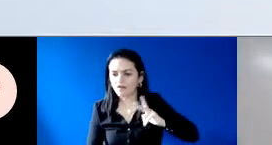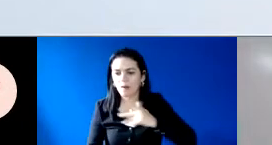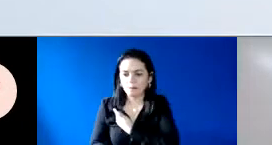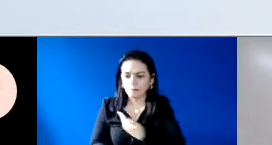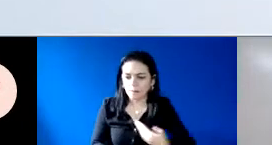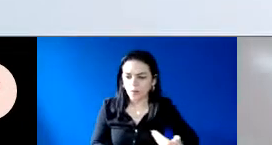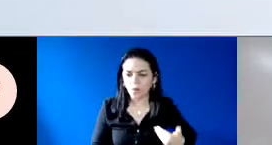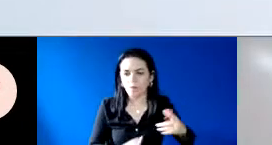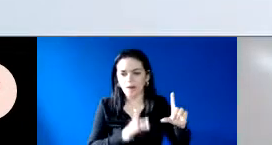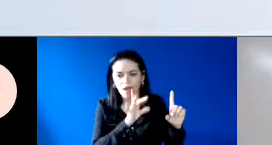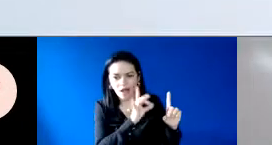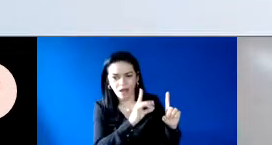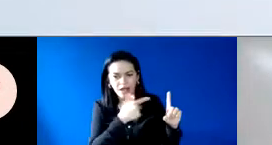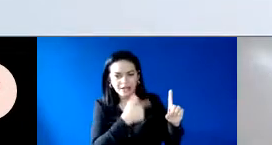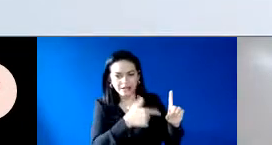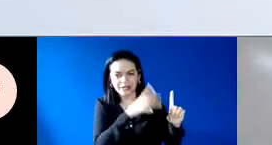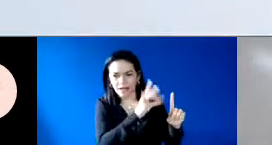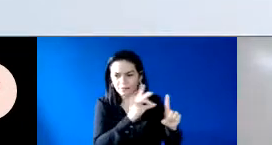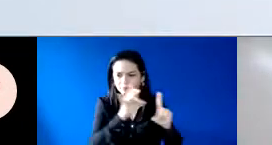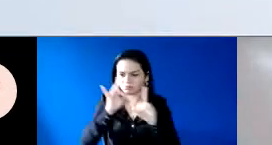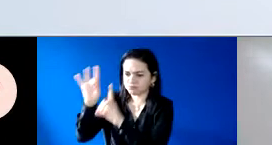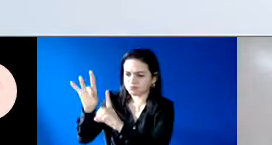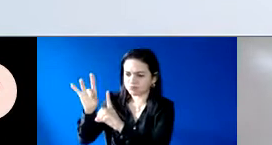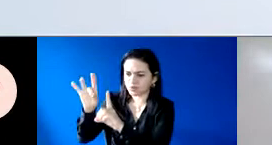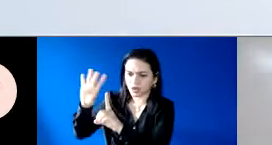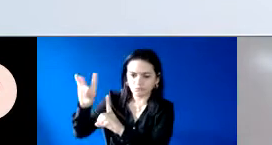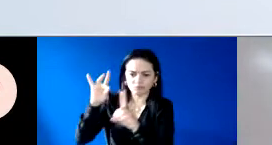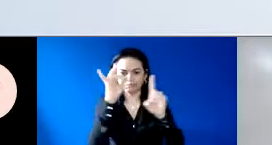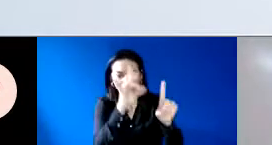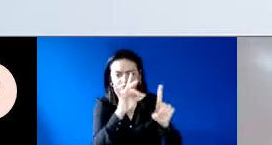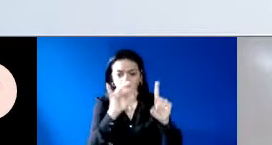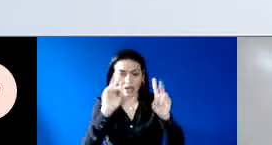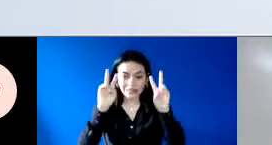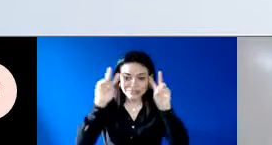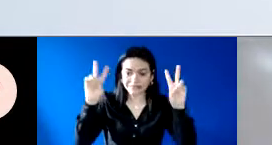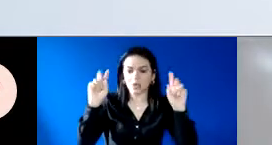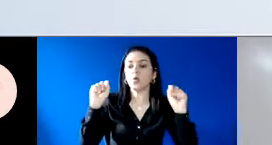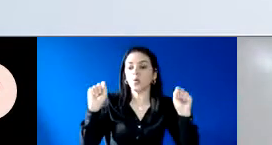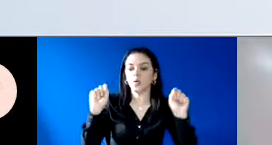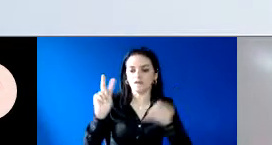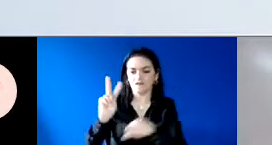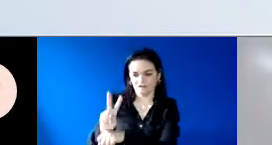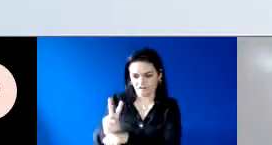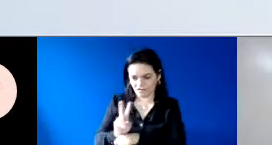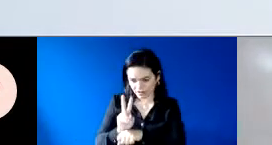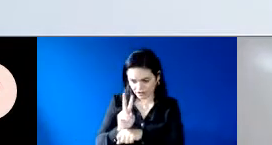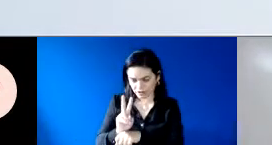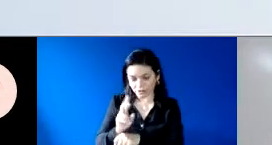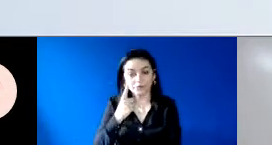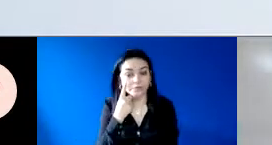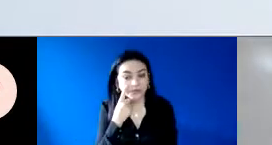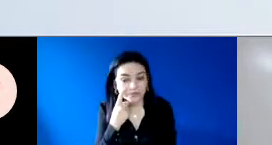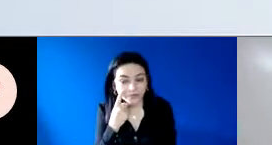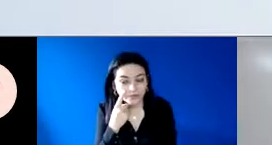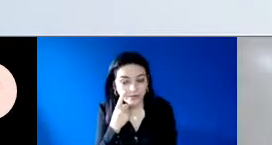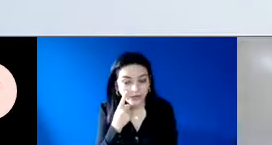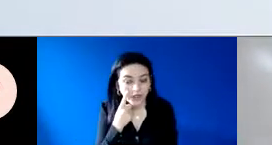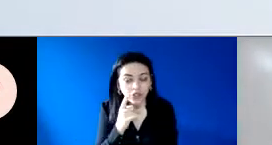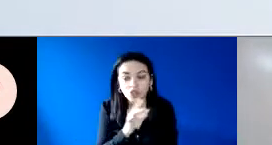funcionário, parando alguns setores para fortalecer outros setores, sobretudo os setores de vigilância. Então, vejam, tudo que